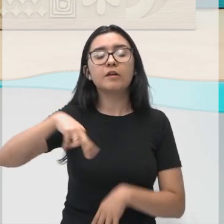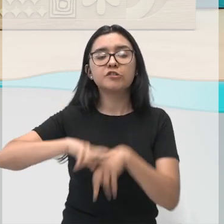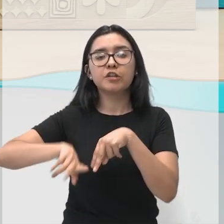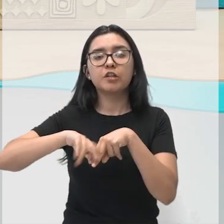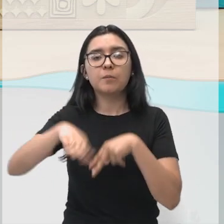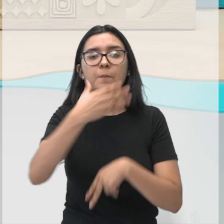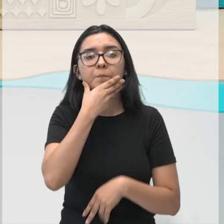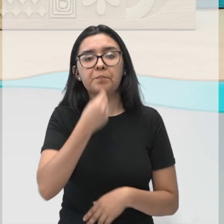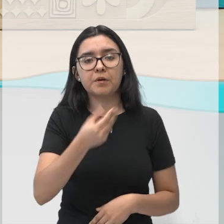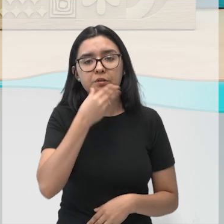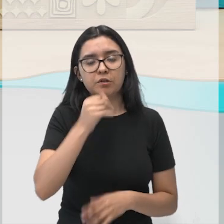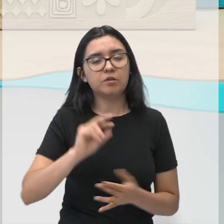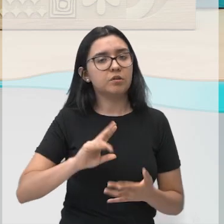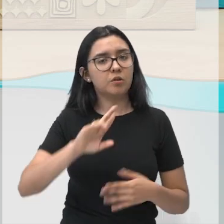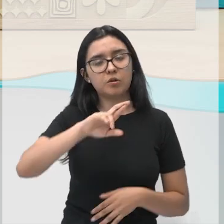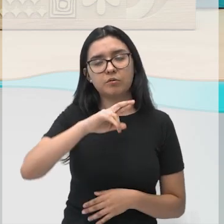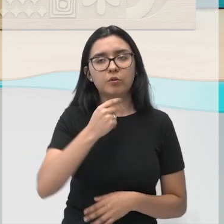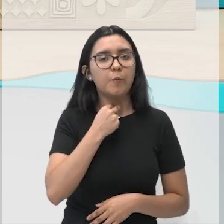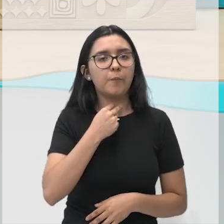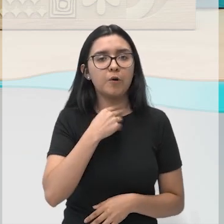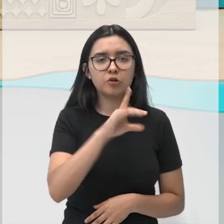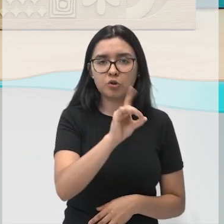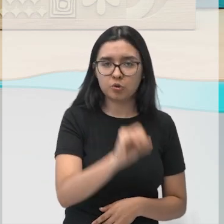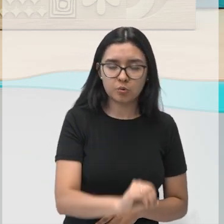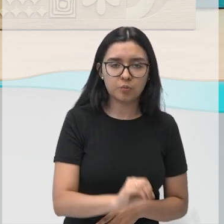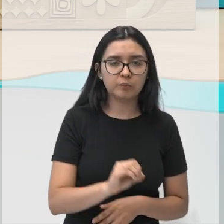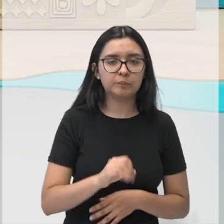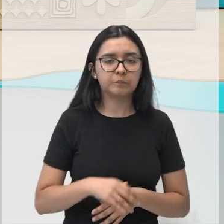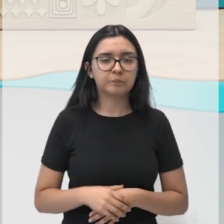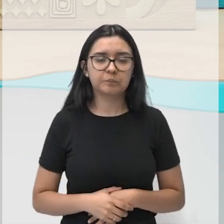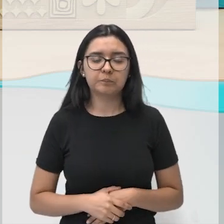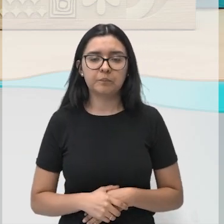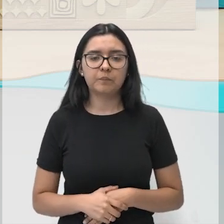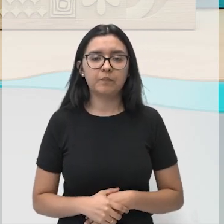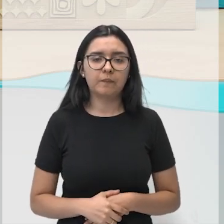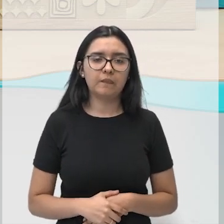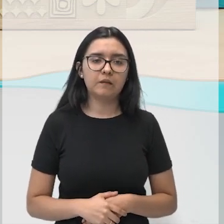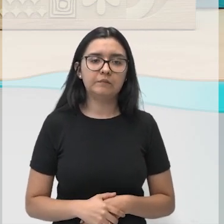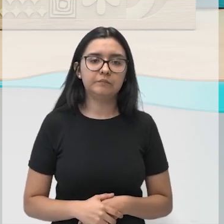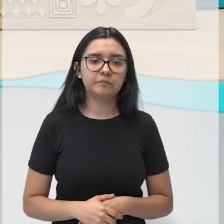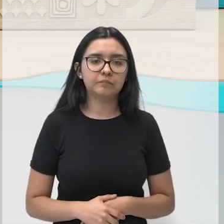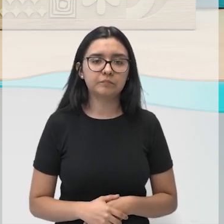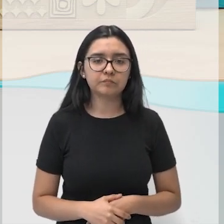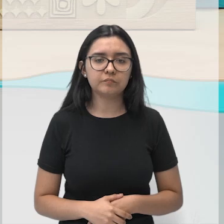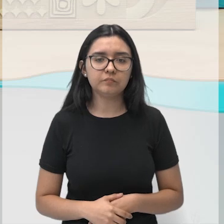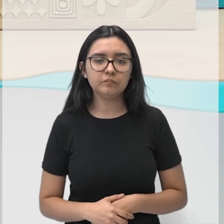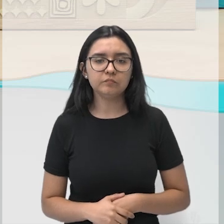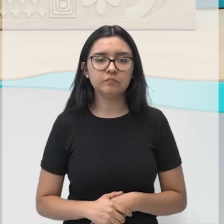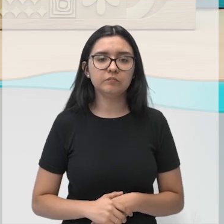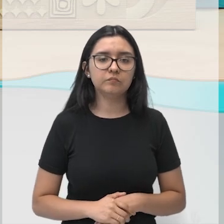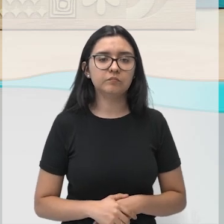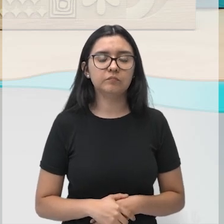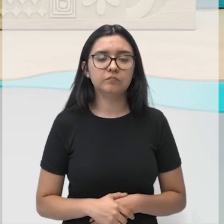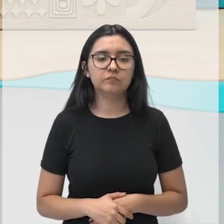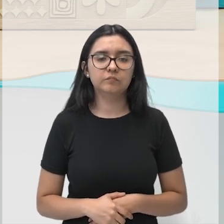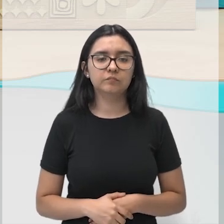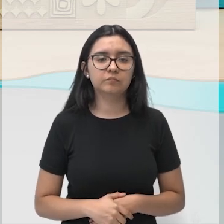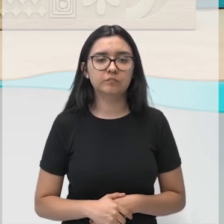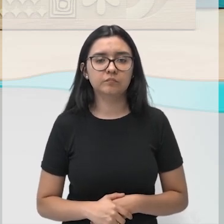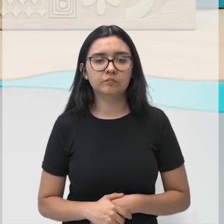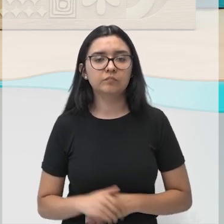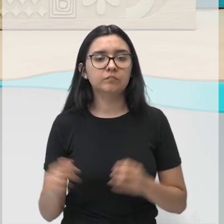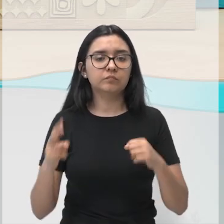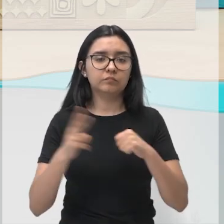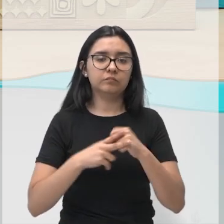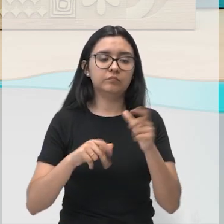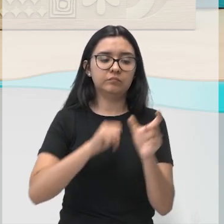ser do quando for o singular. Where does Neymar live? He lives in London. Conjuguei o verbo